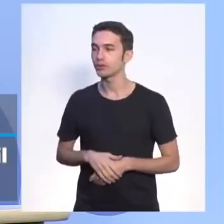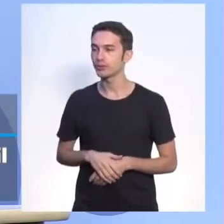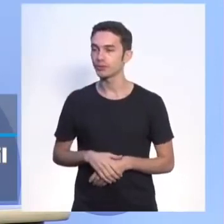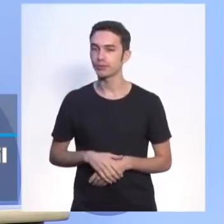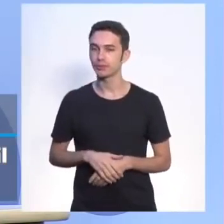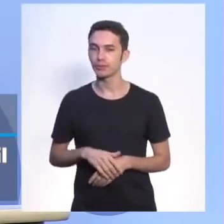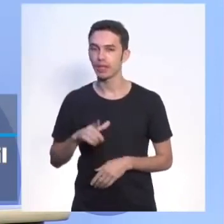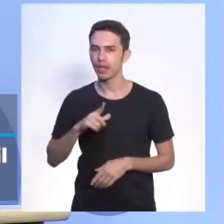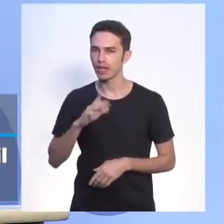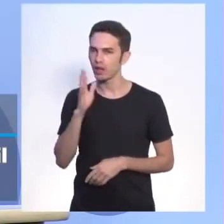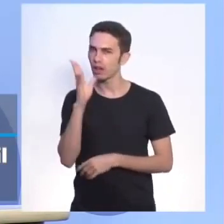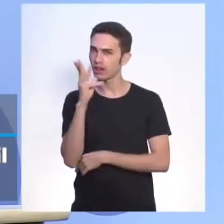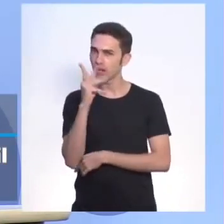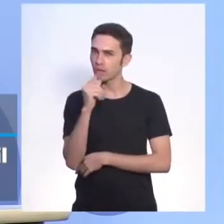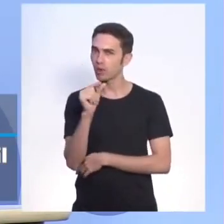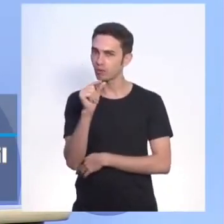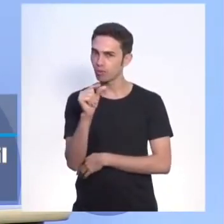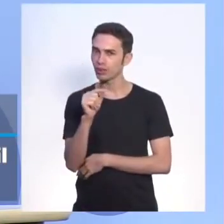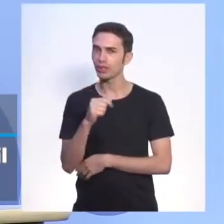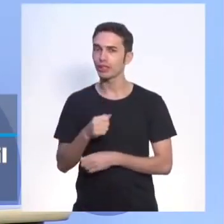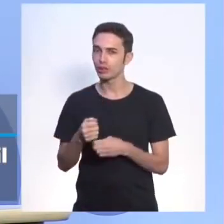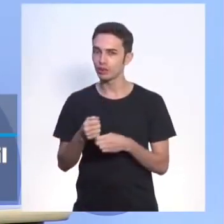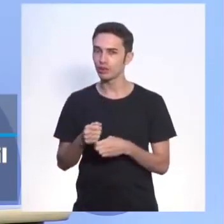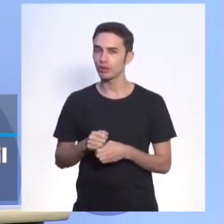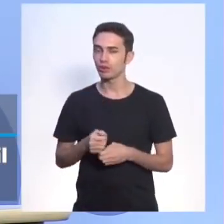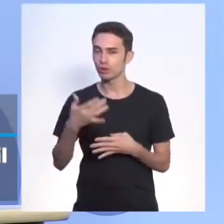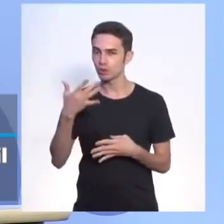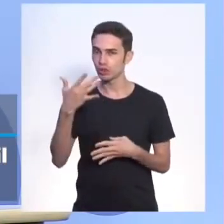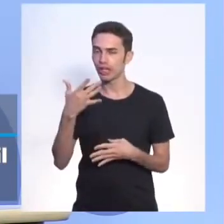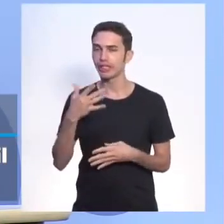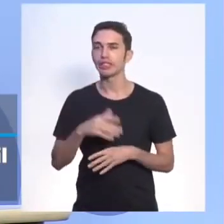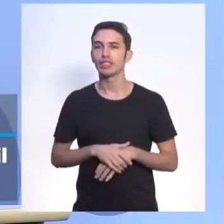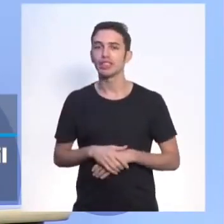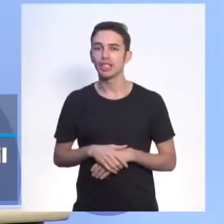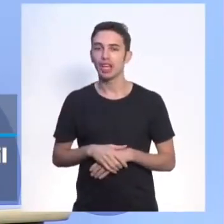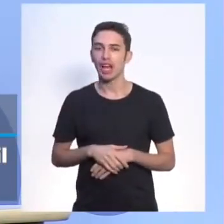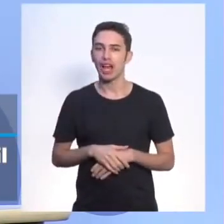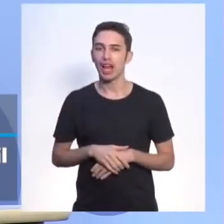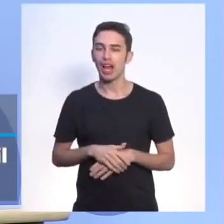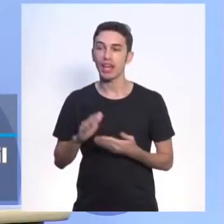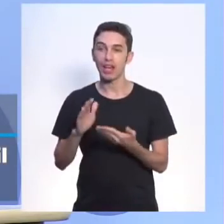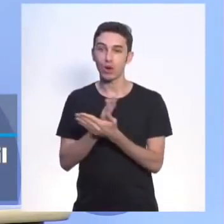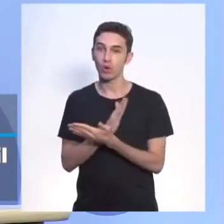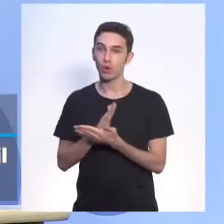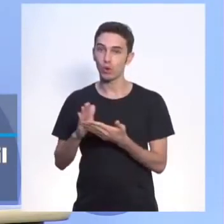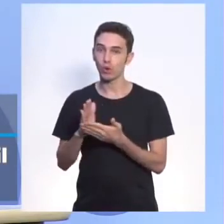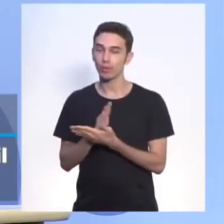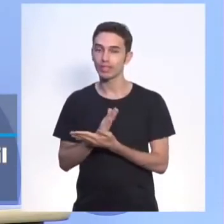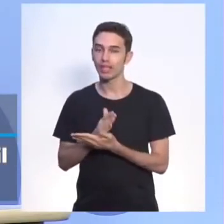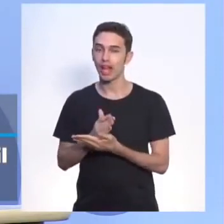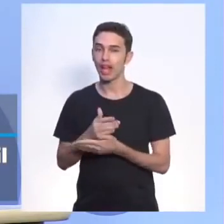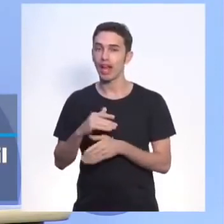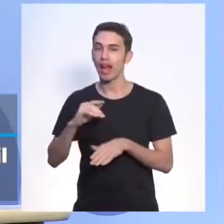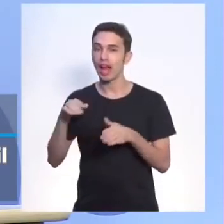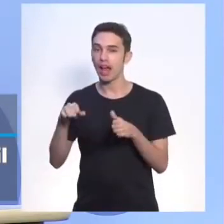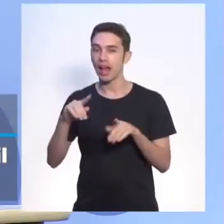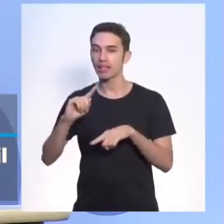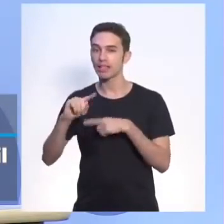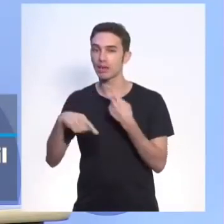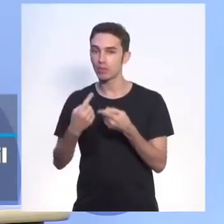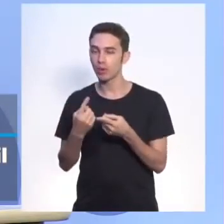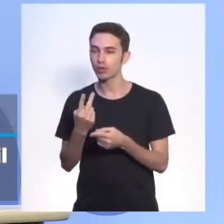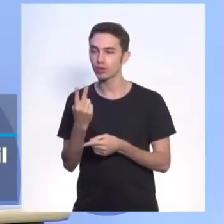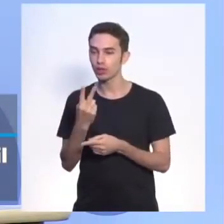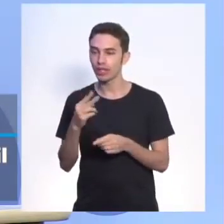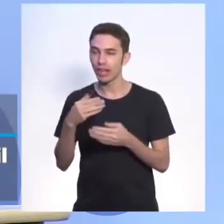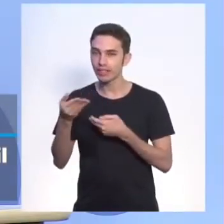tem um delay aqui agora no chatinho, e aí algumas respostas começam a chegar após o tempo